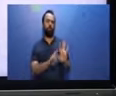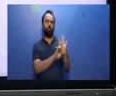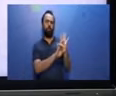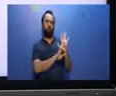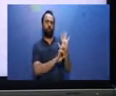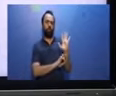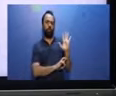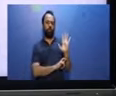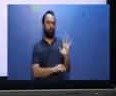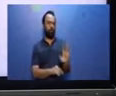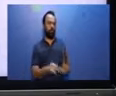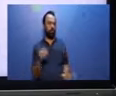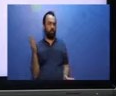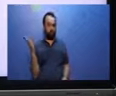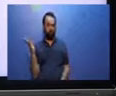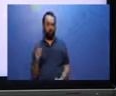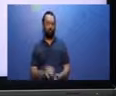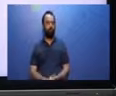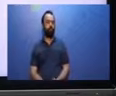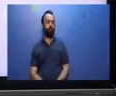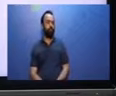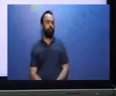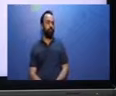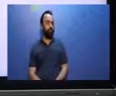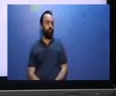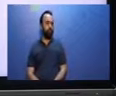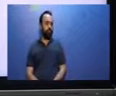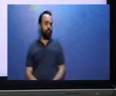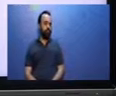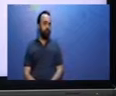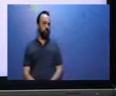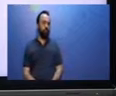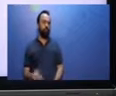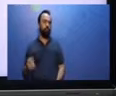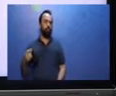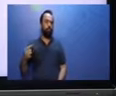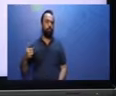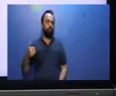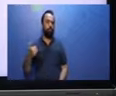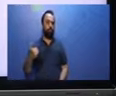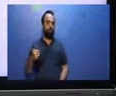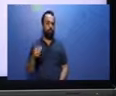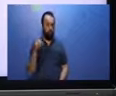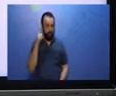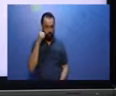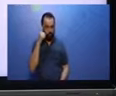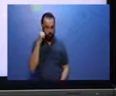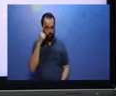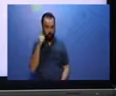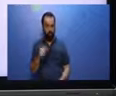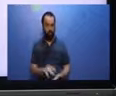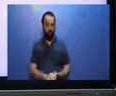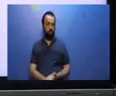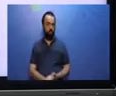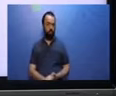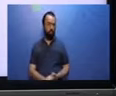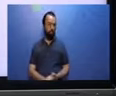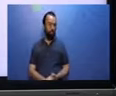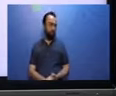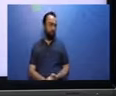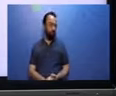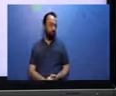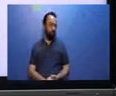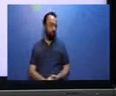algumas regras para a gente fazer o balanceamento das equações é o primeiro a gente raciocínio né inicialmente com os